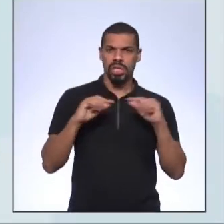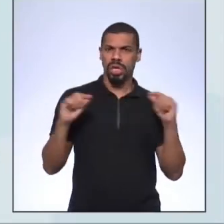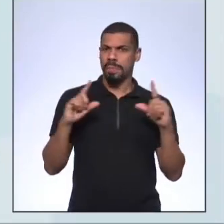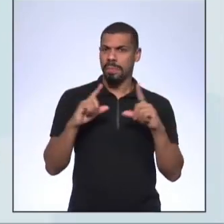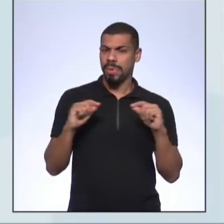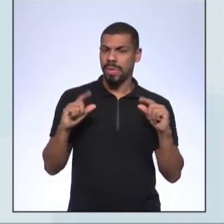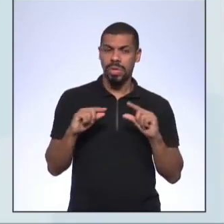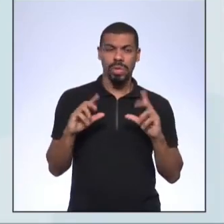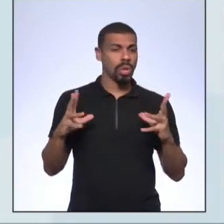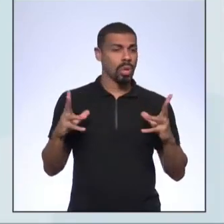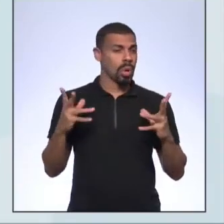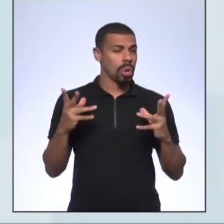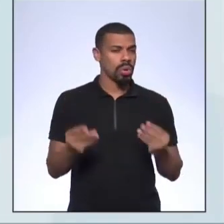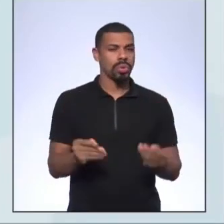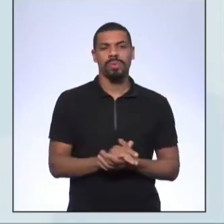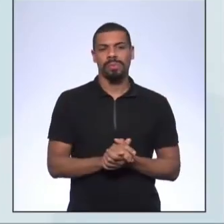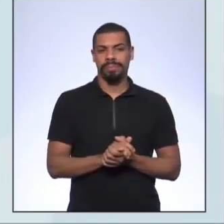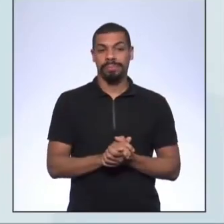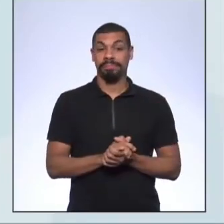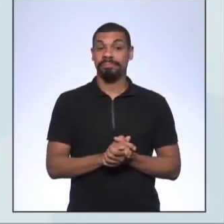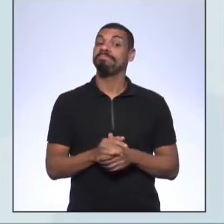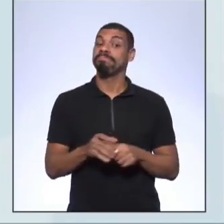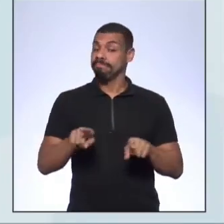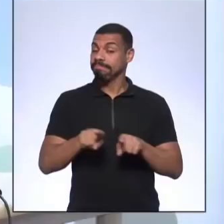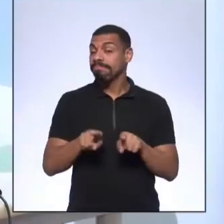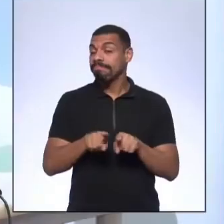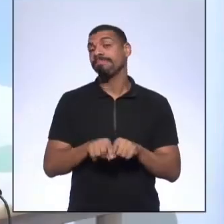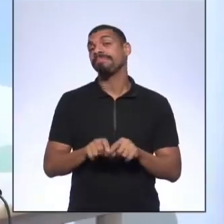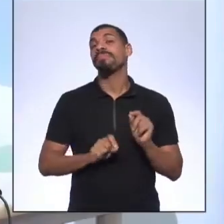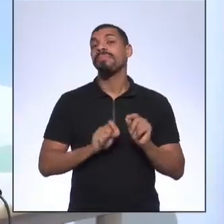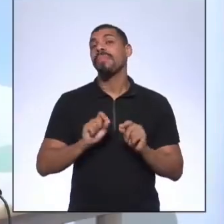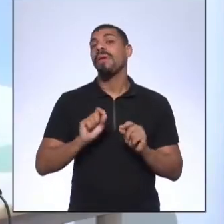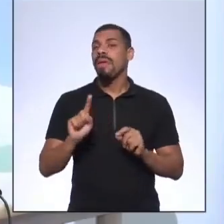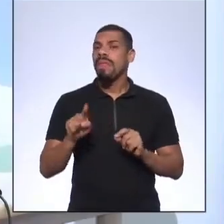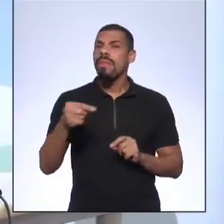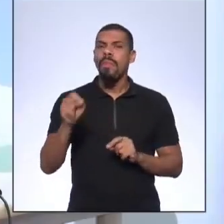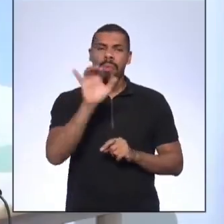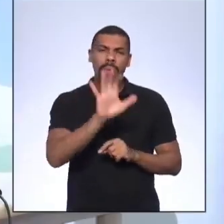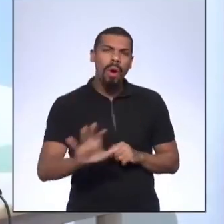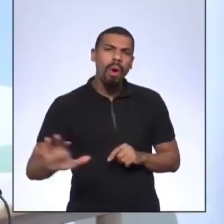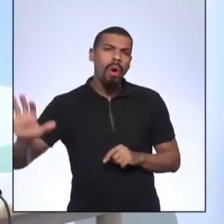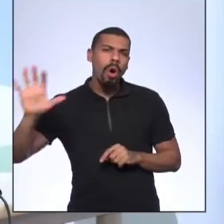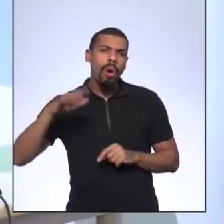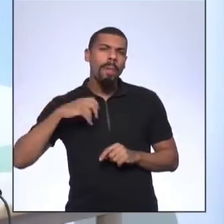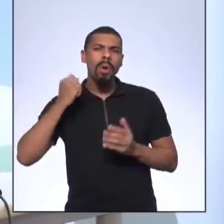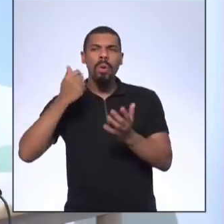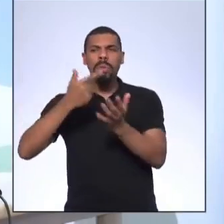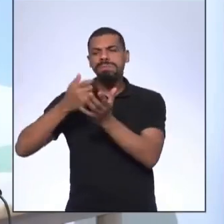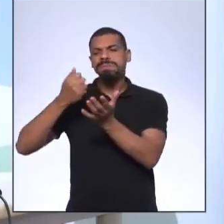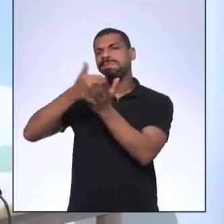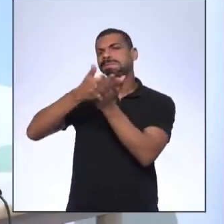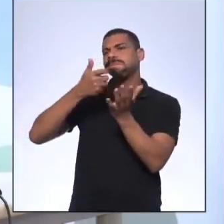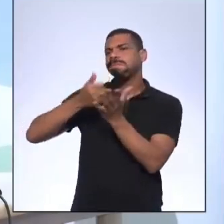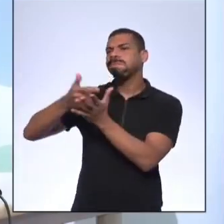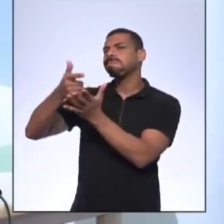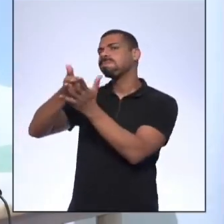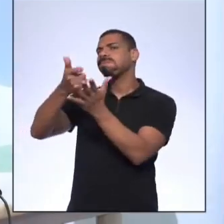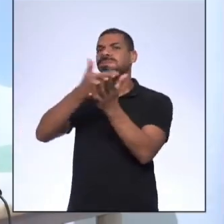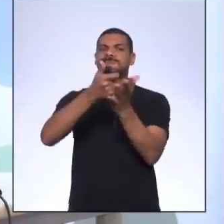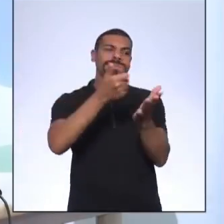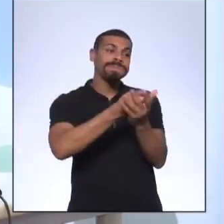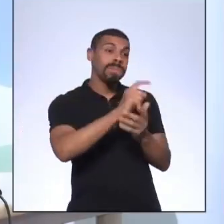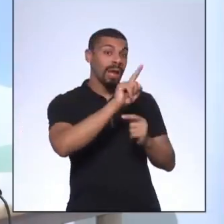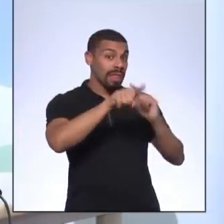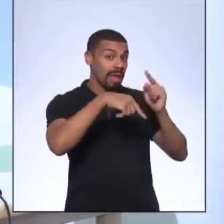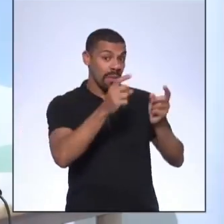esses artigos que eram desconhecidos na Europa e que esses europeus começaram a comprar lá no Oriente para